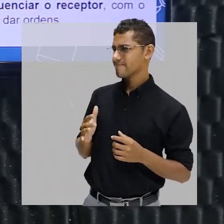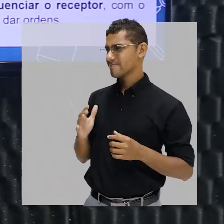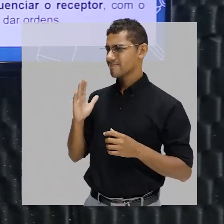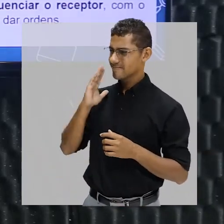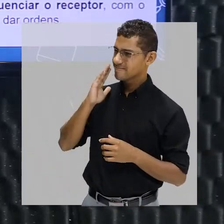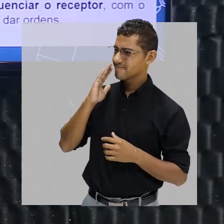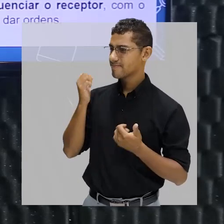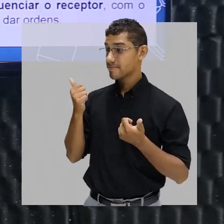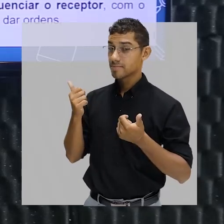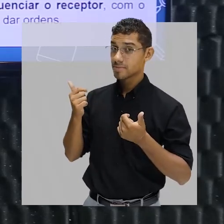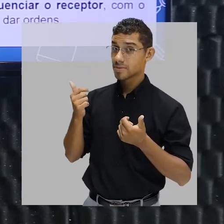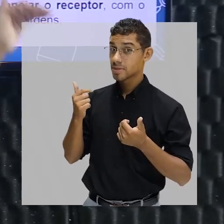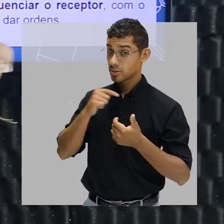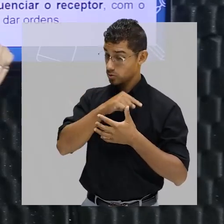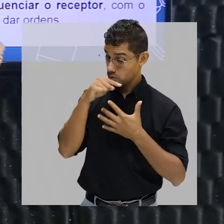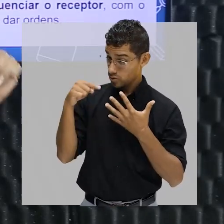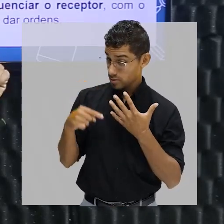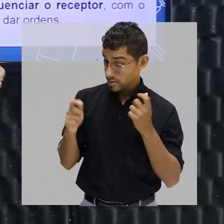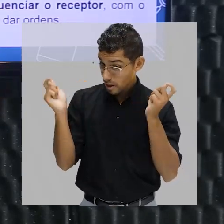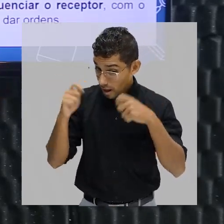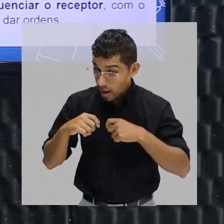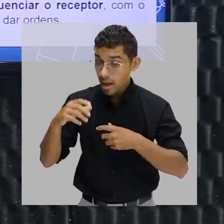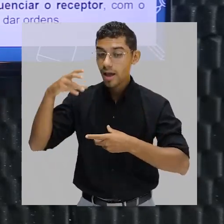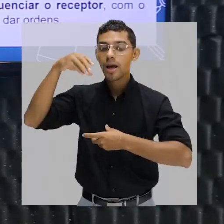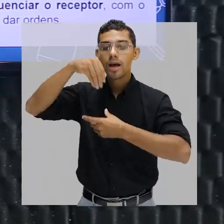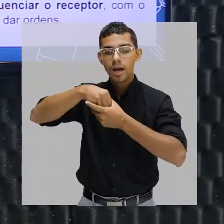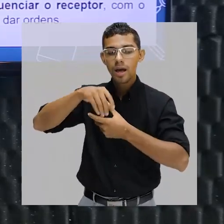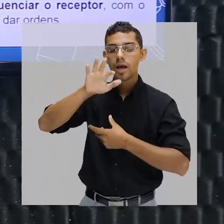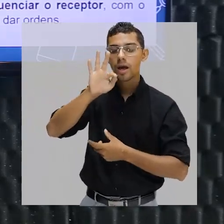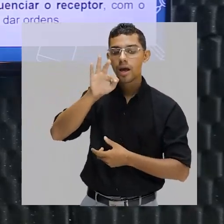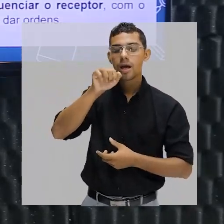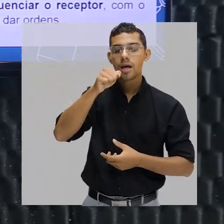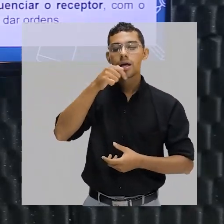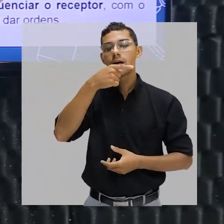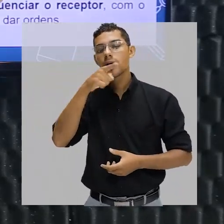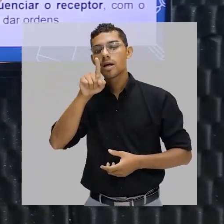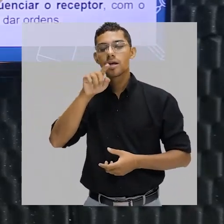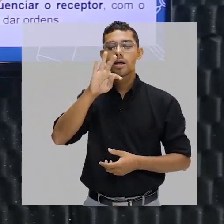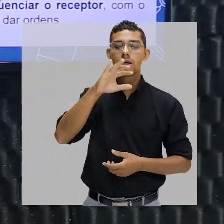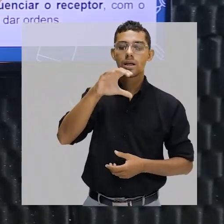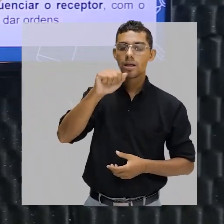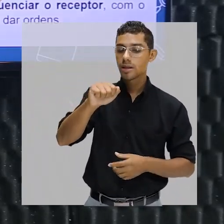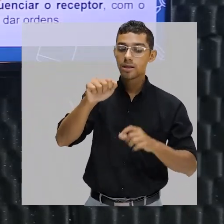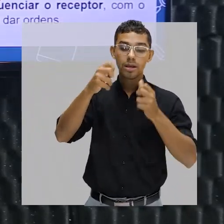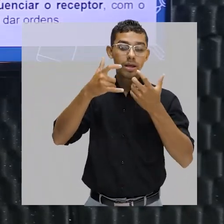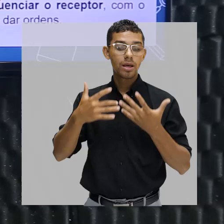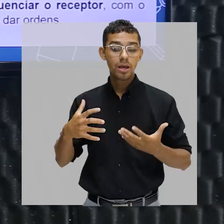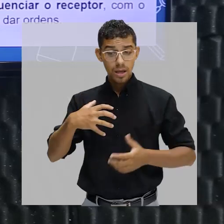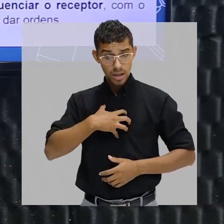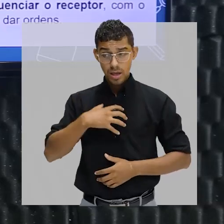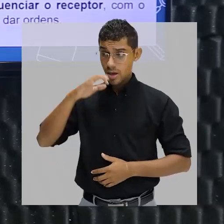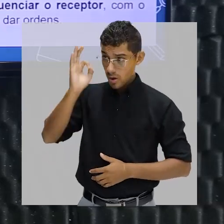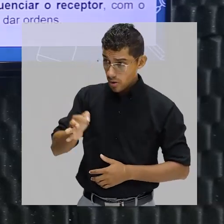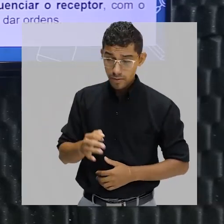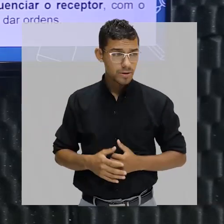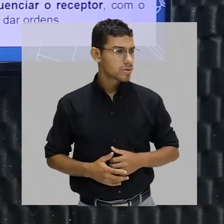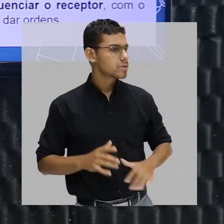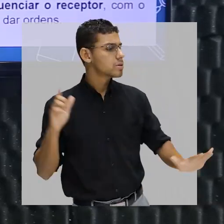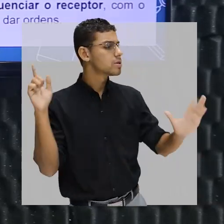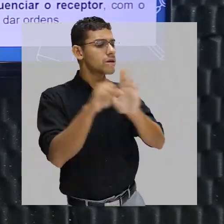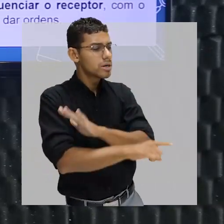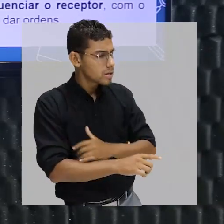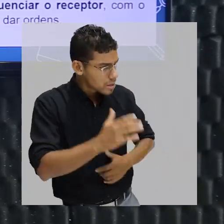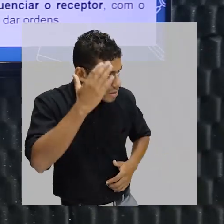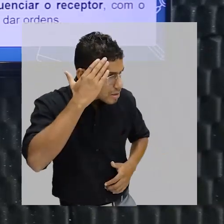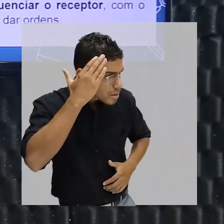códigos aí, eles são característicos da função fática. Por quê? O emissor quer confirmar se ele está sendo ouvido e,